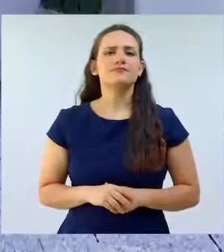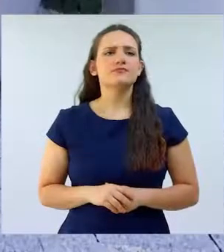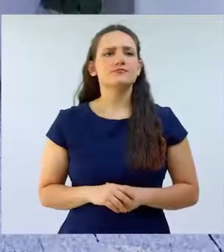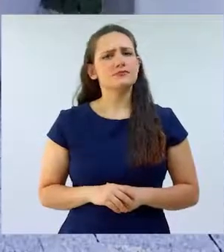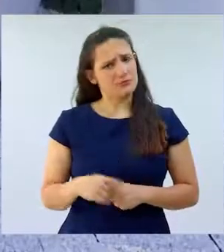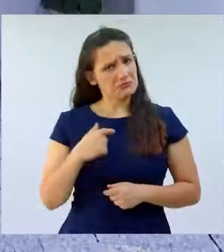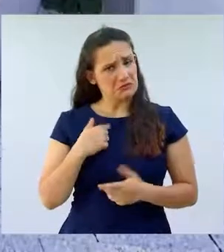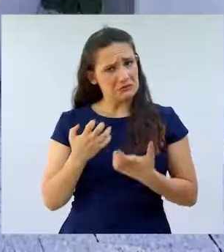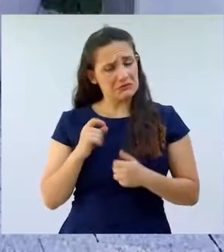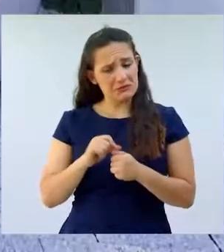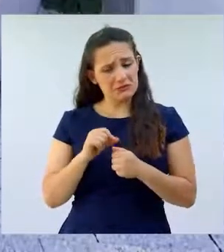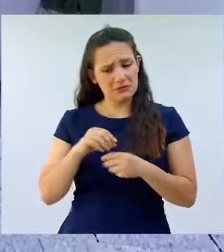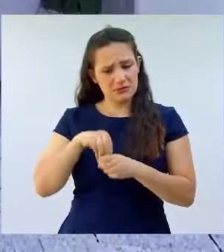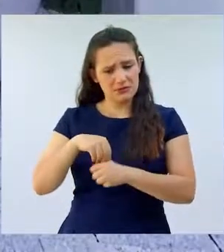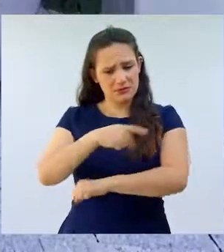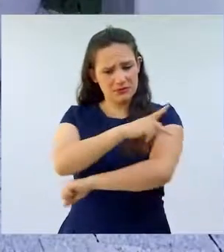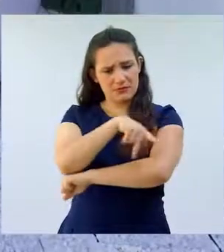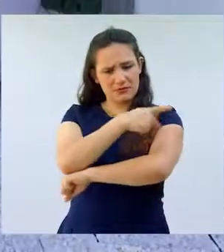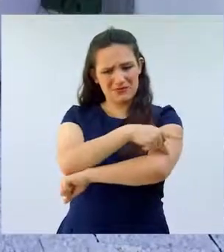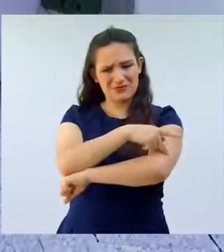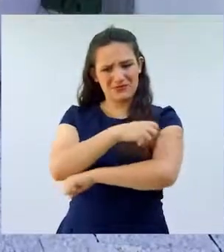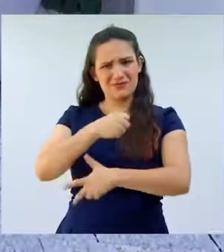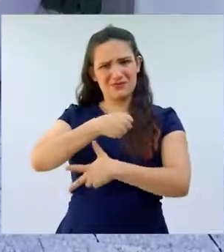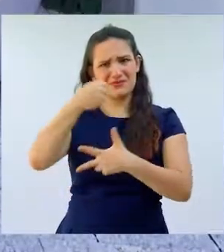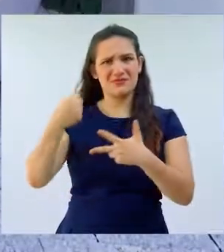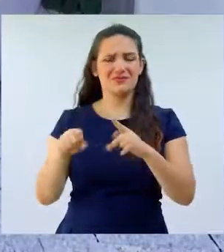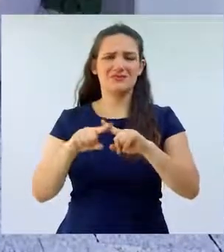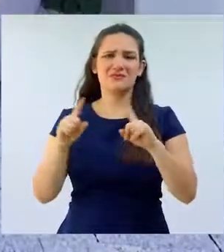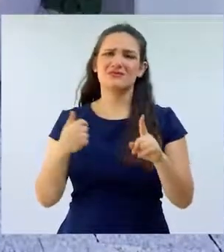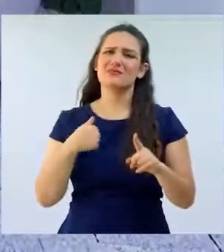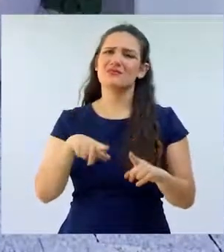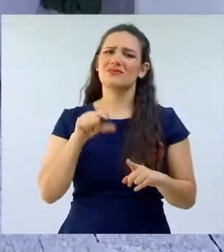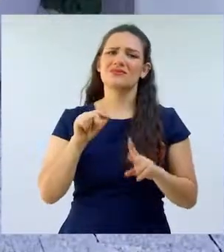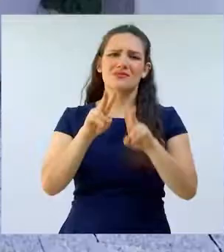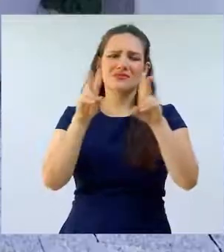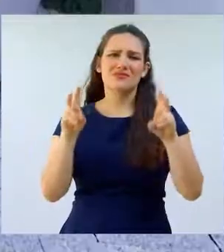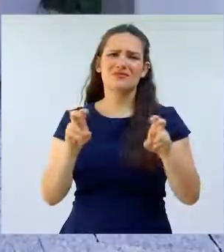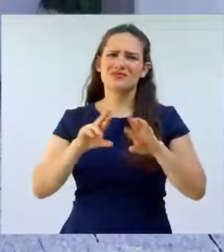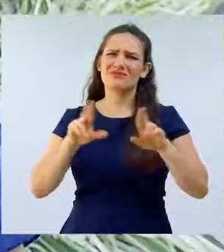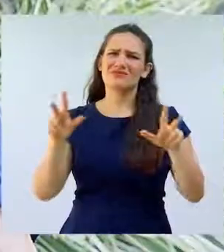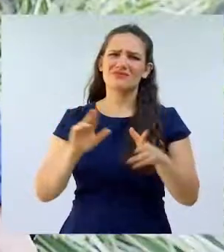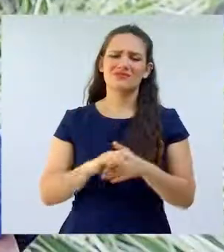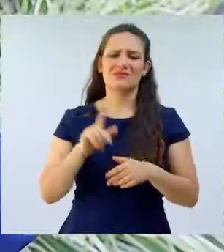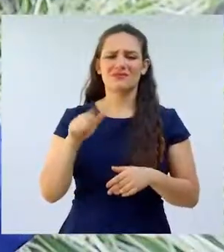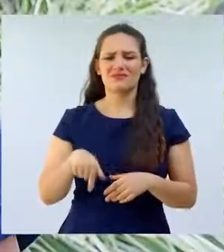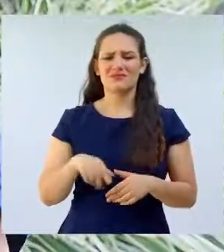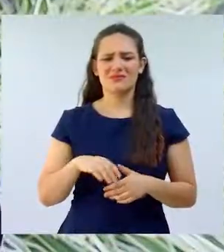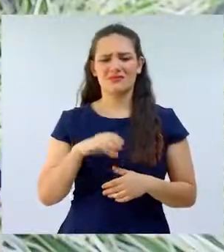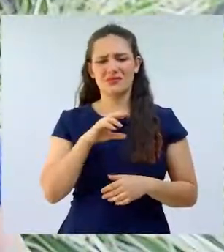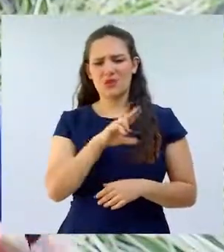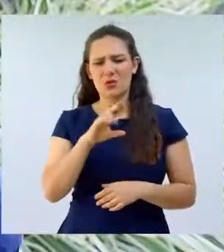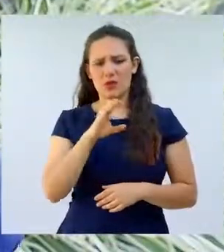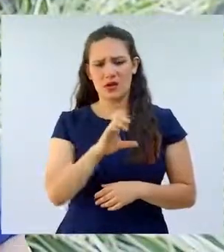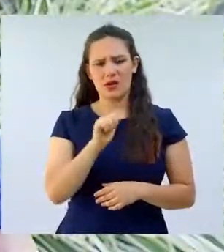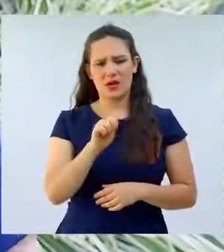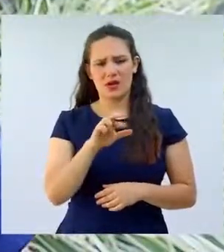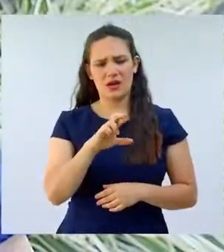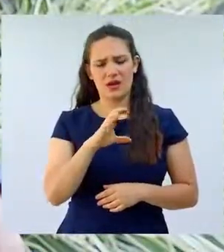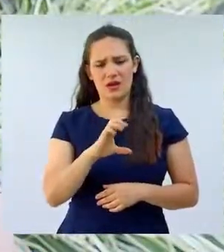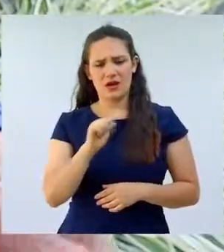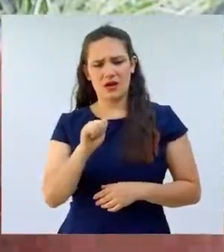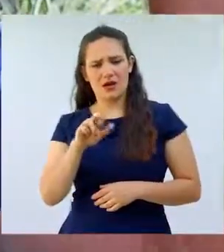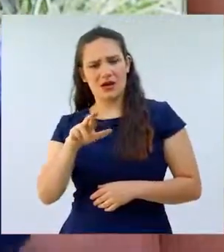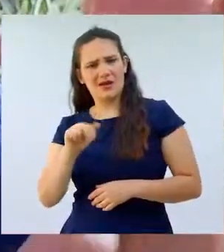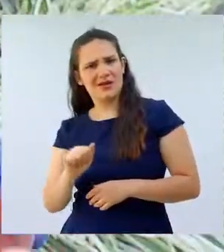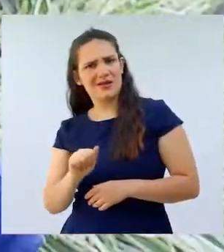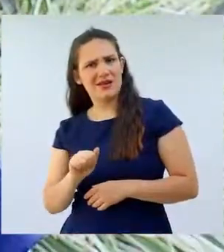Poderes, mas só que eu não fui muito feliz no tema que eu escolhi para fazer, que era um carcará. Eu estava tão empolgado com o carcará,